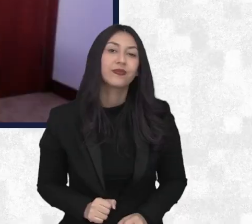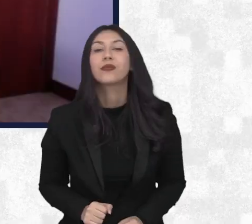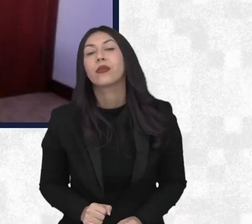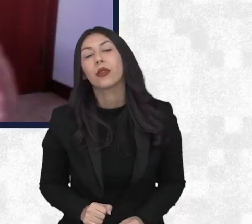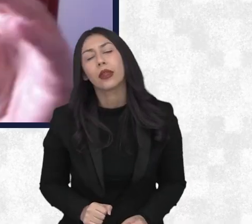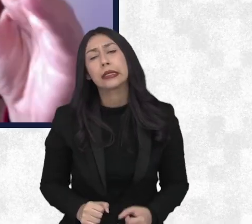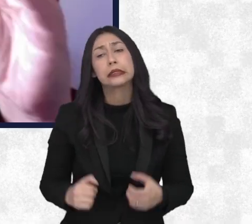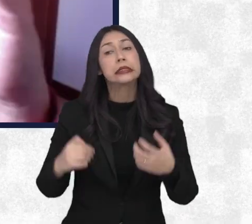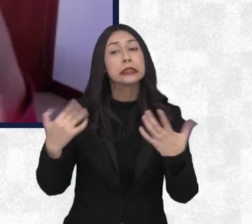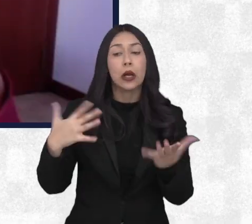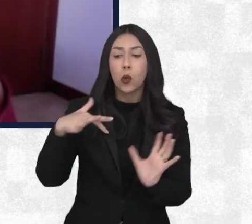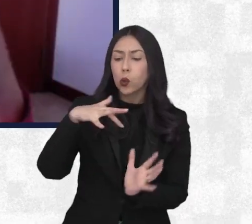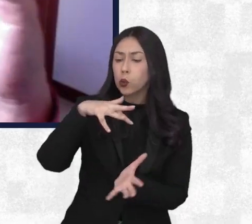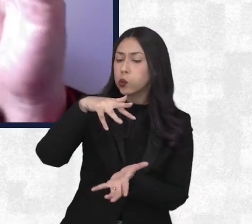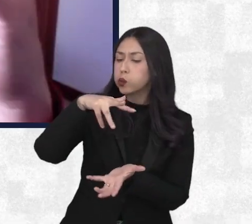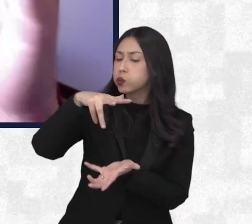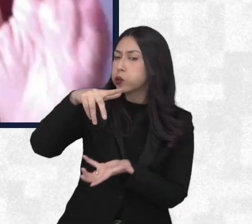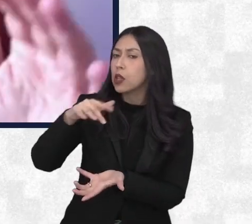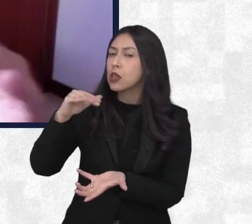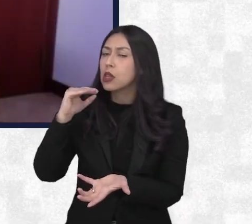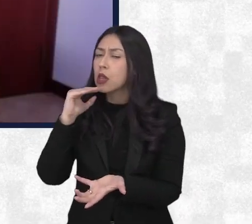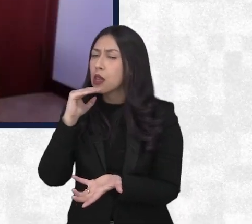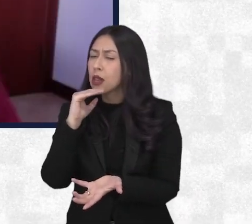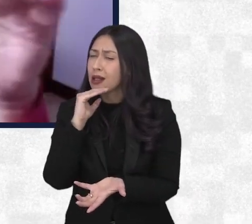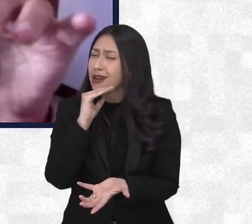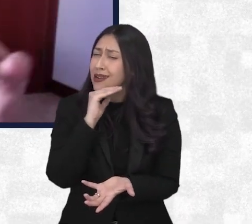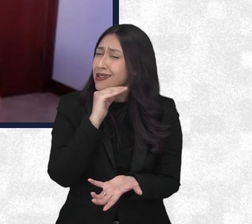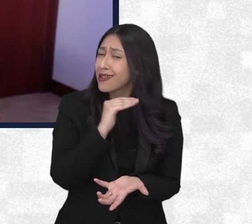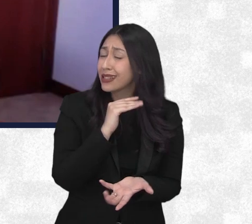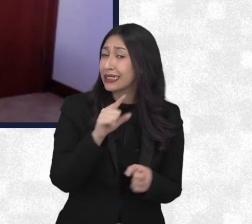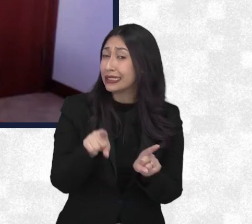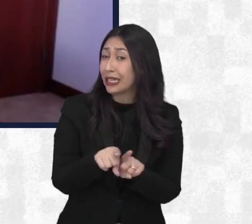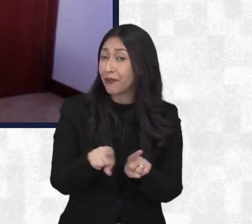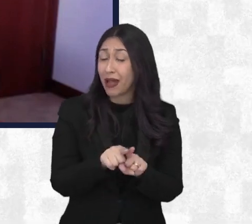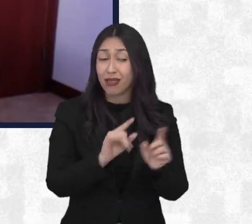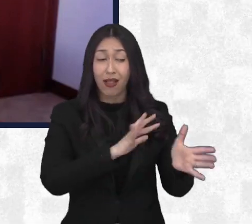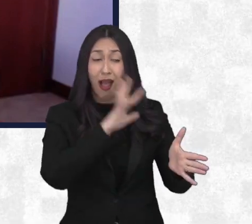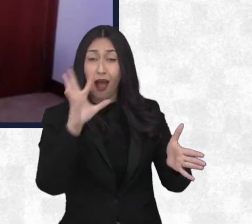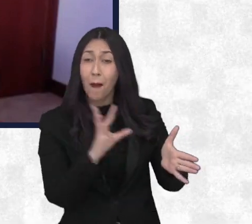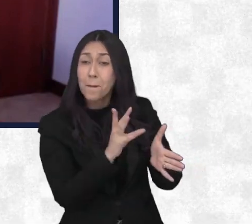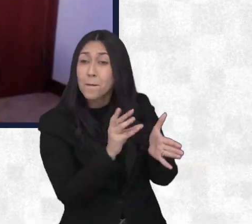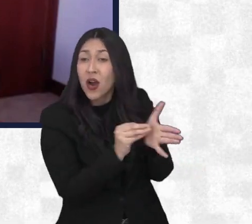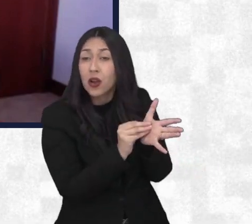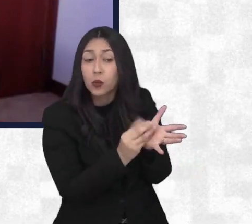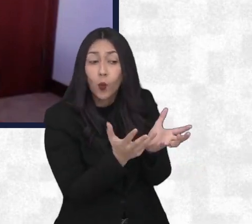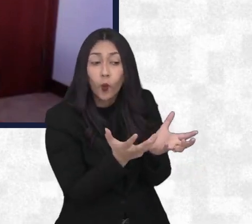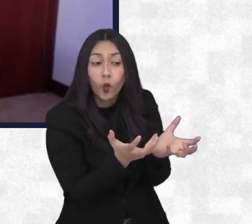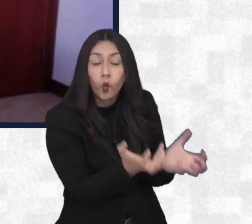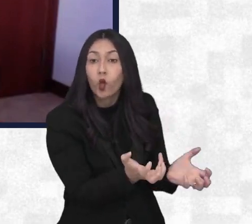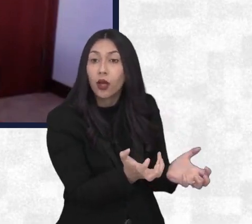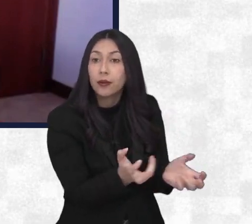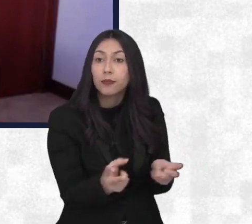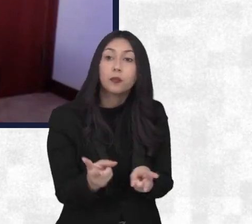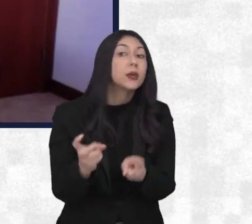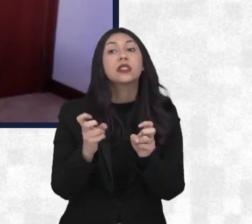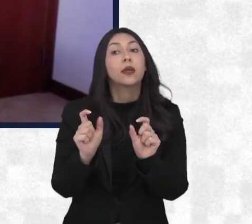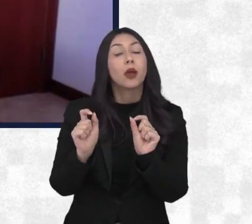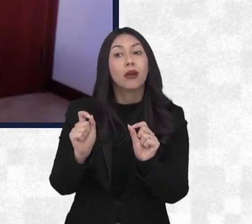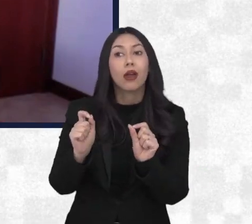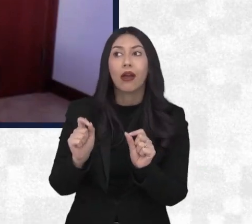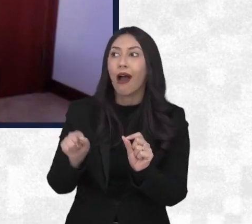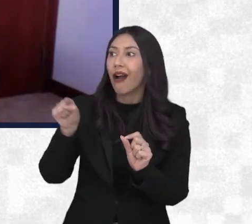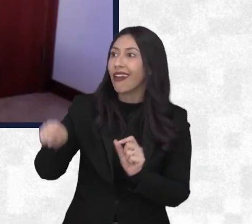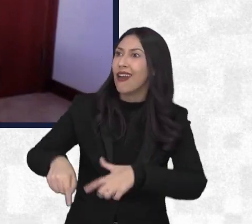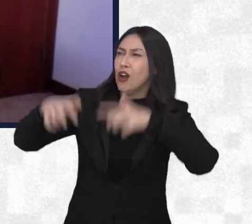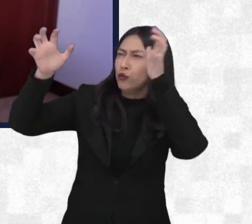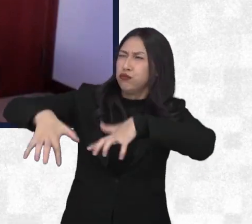atmosfera. E aí, com o aquecimento global e a mudança do clima regional da Amazônia, o secamento, o que vai acontecer é que você começa a ver um montão